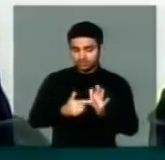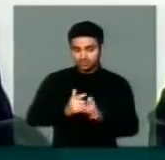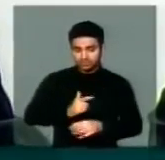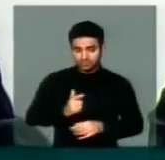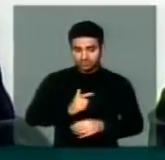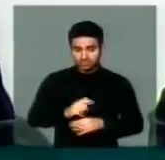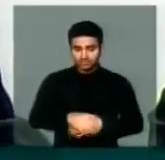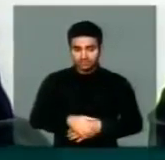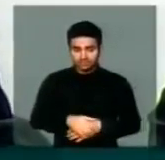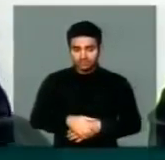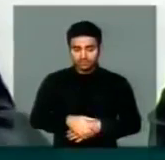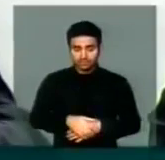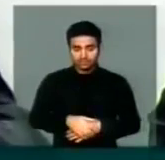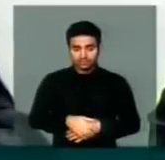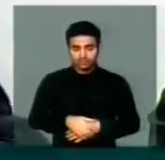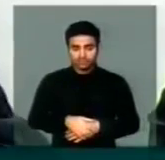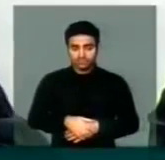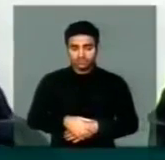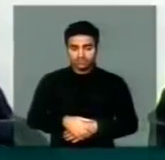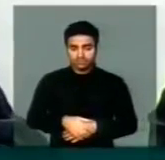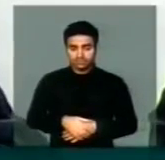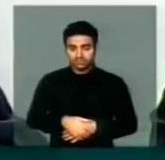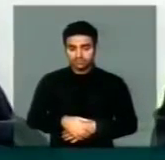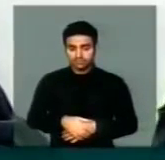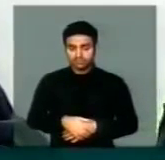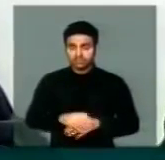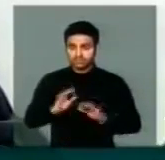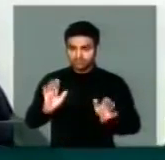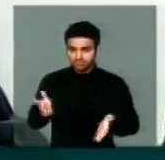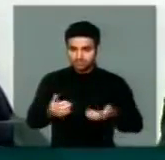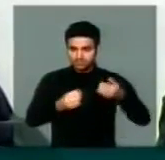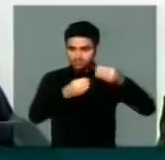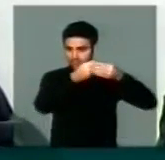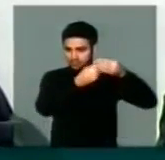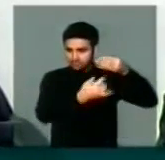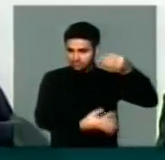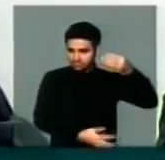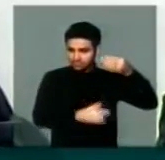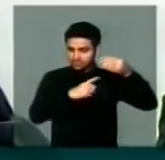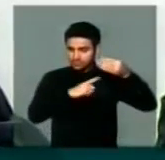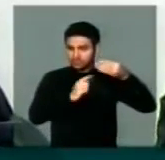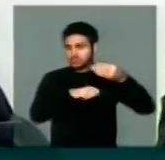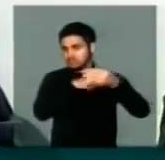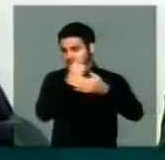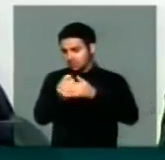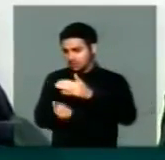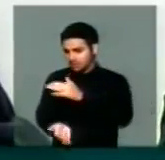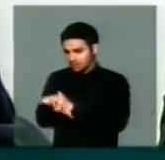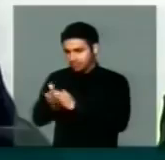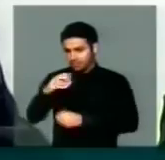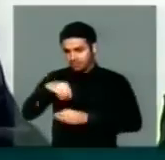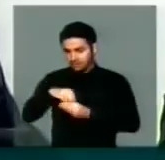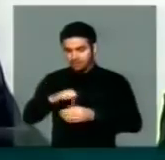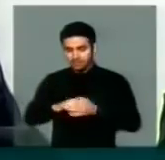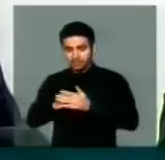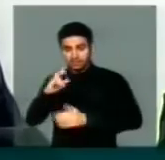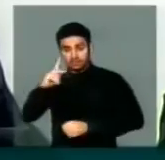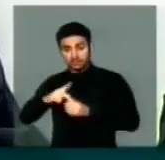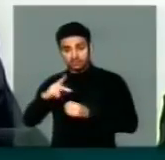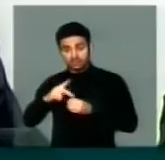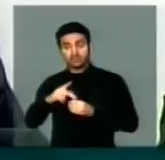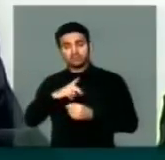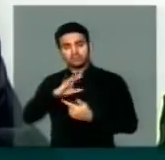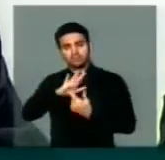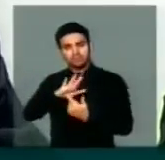Aí vem, do enquadramento típico, as condutas noticiadas acima, dentro do contexto de pagamento de vantagens indevidas no âmbito da Petrobras, aponta pelo